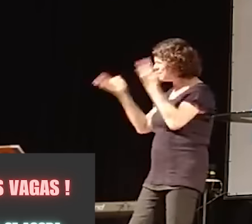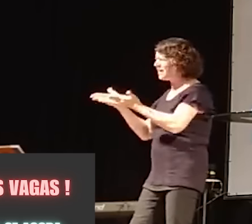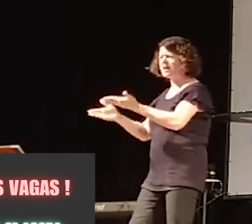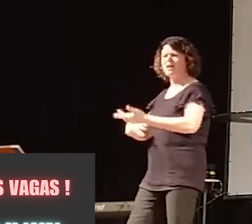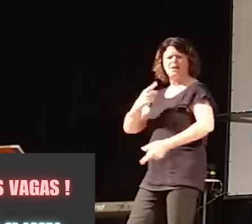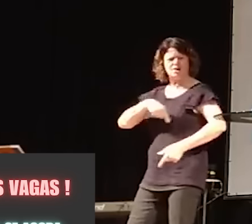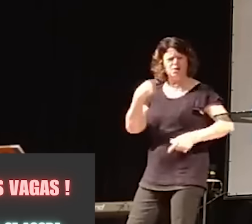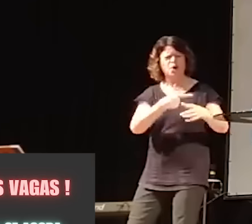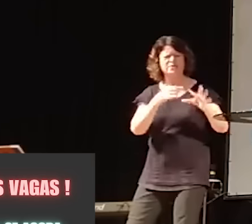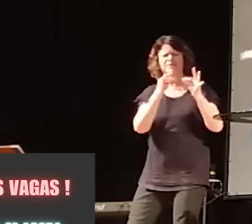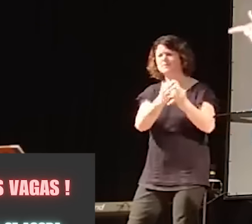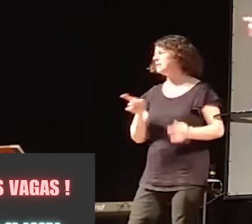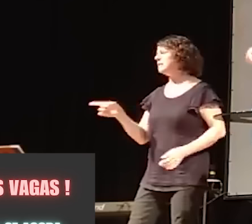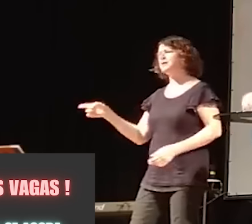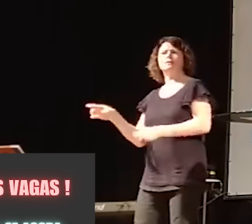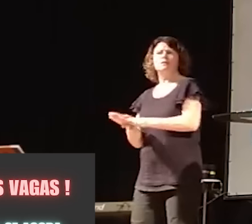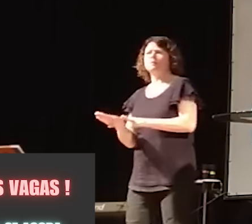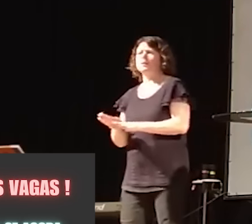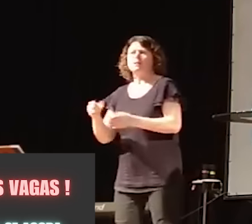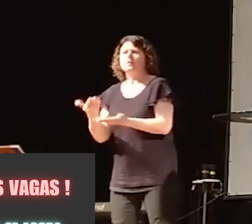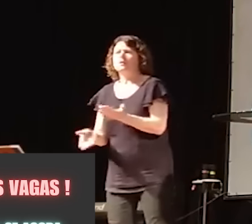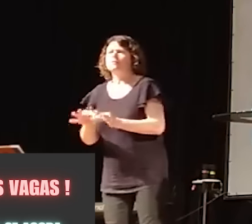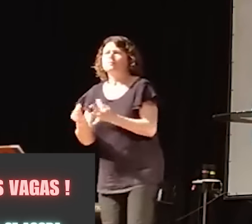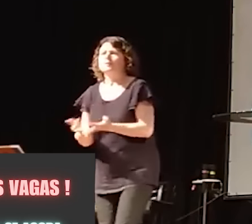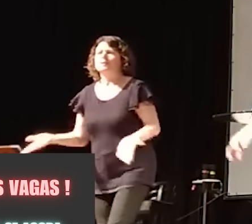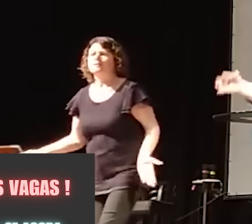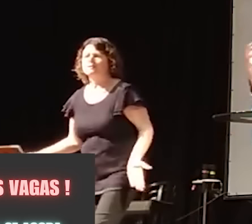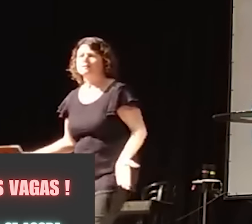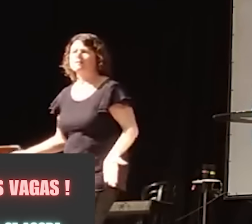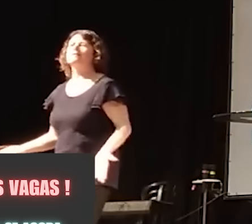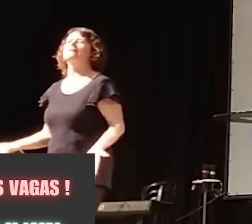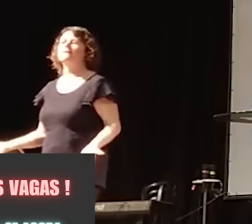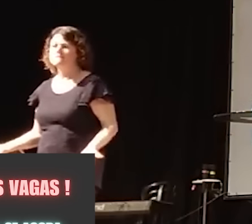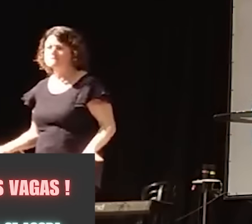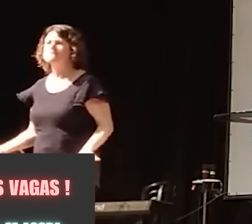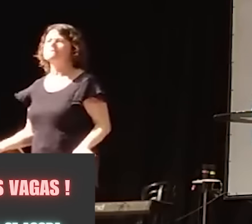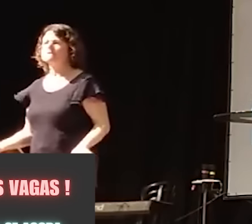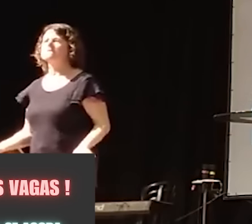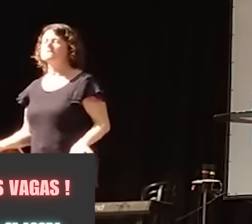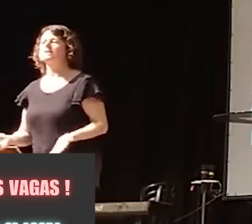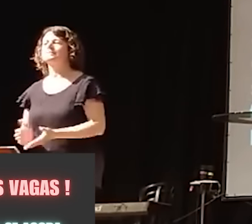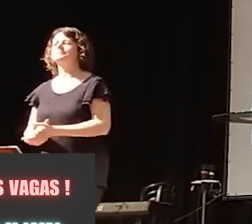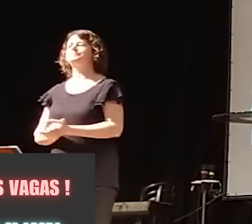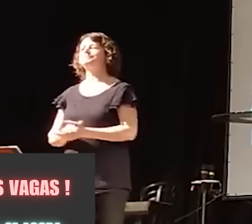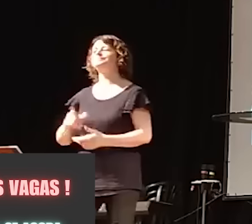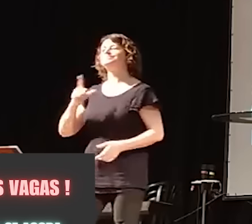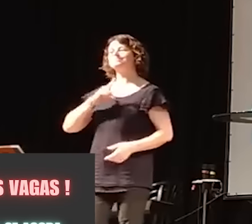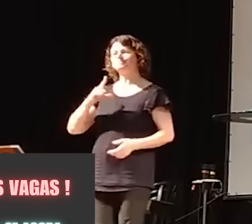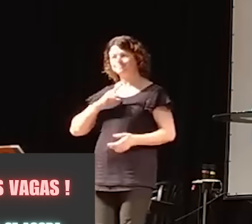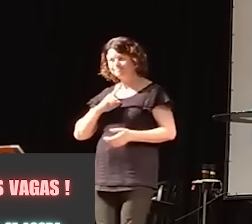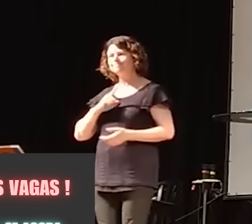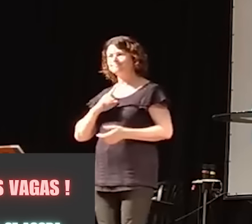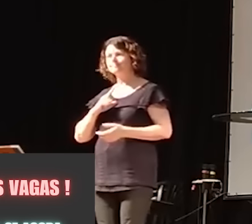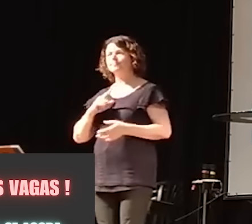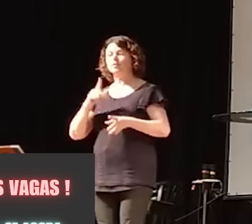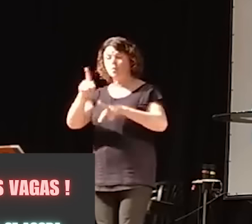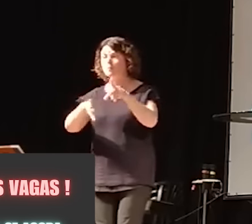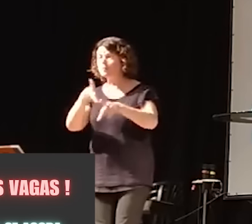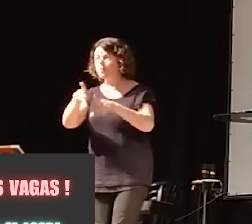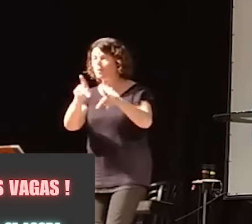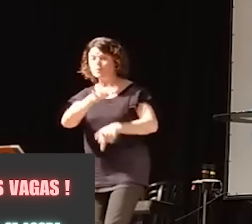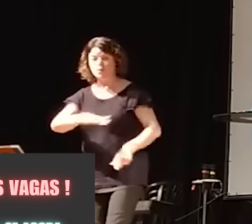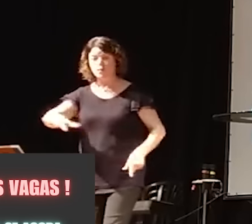Sepultura suficiente para Deus nos matar aqui no deserto é um povo que não pode passar por mim um aperto você recebe